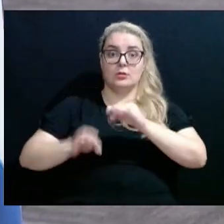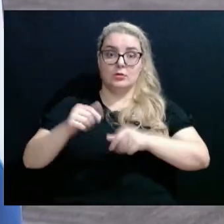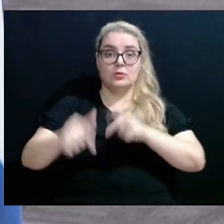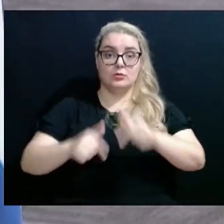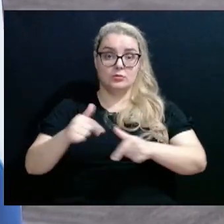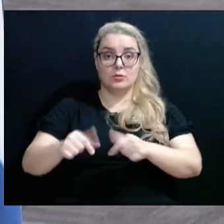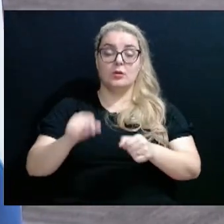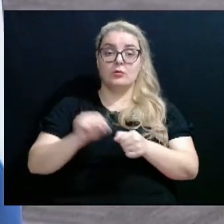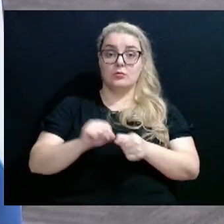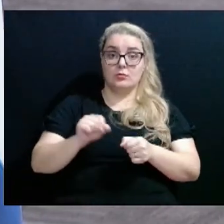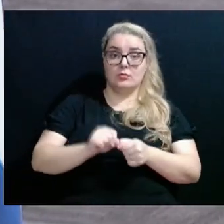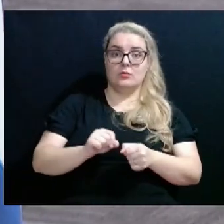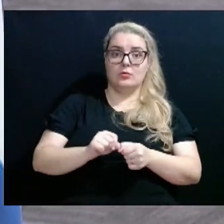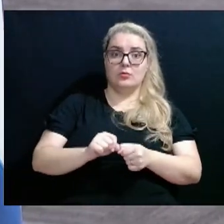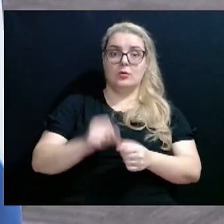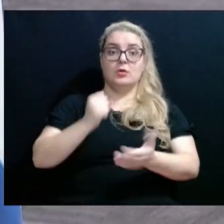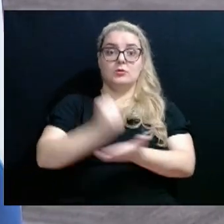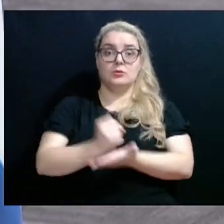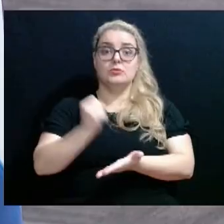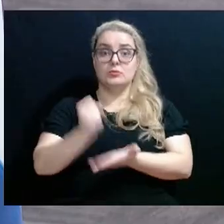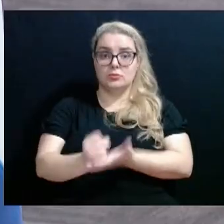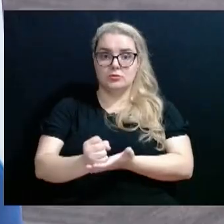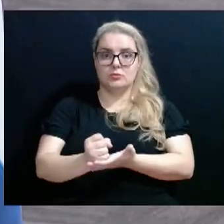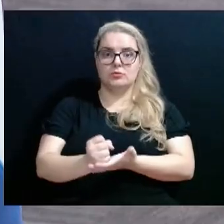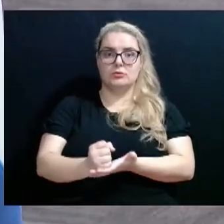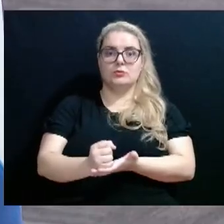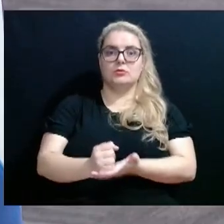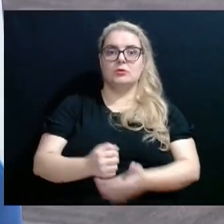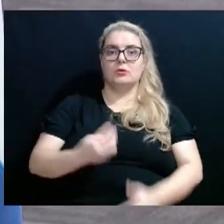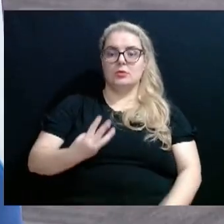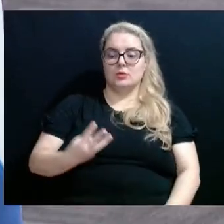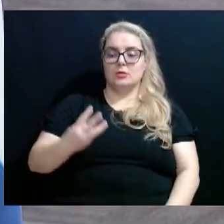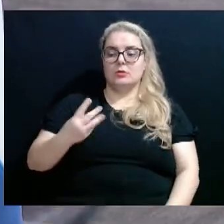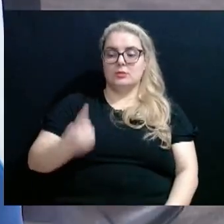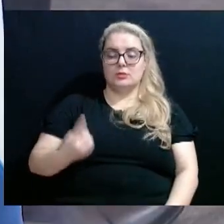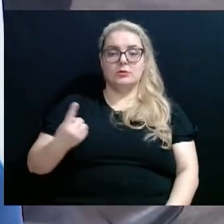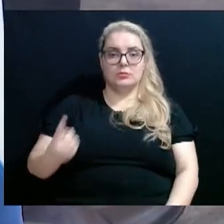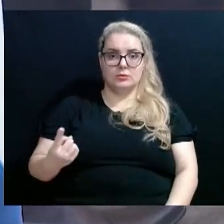faça a contratação de cerca de 311